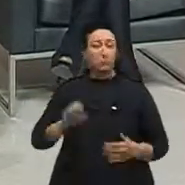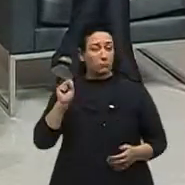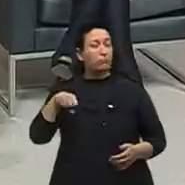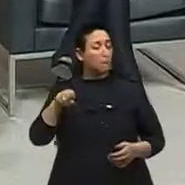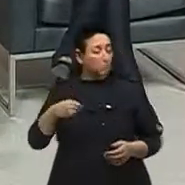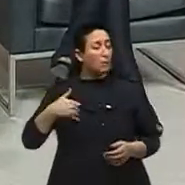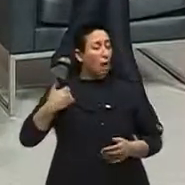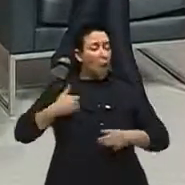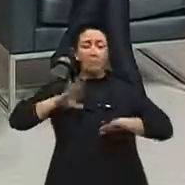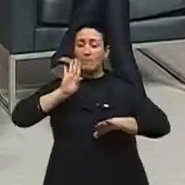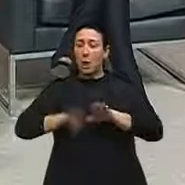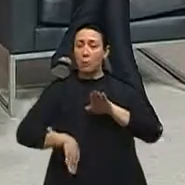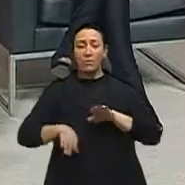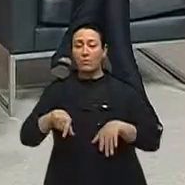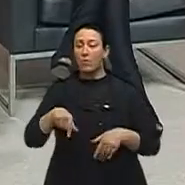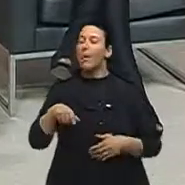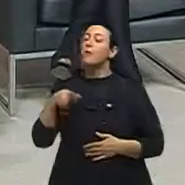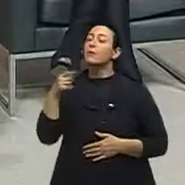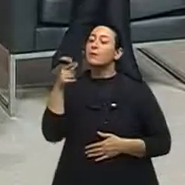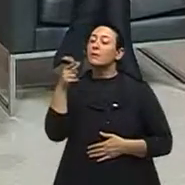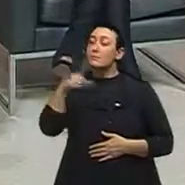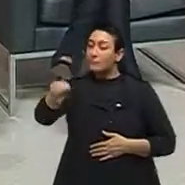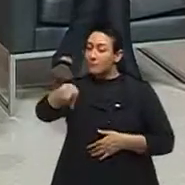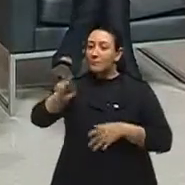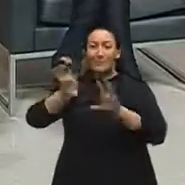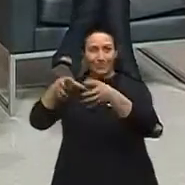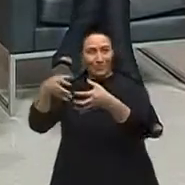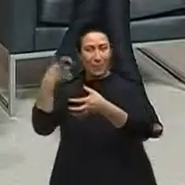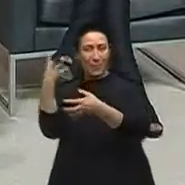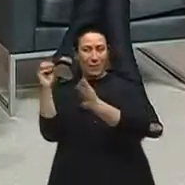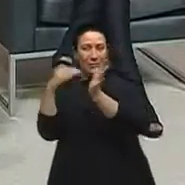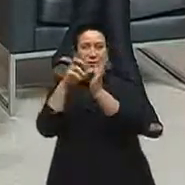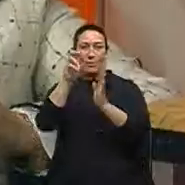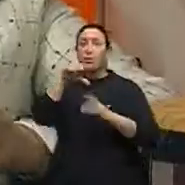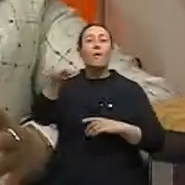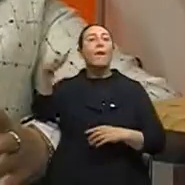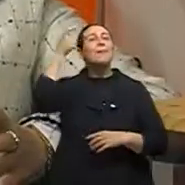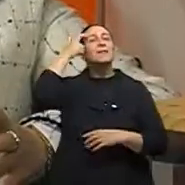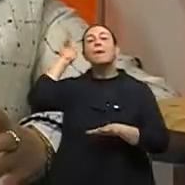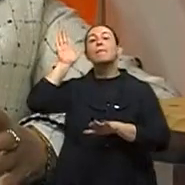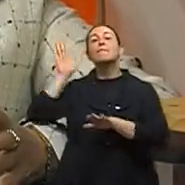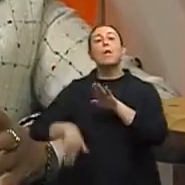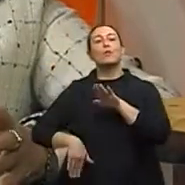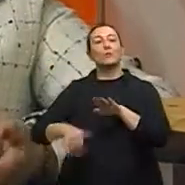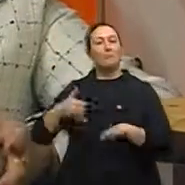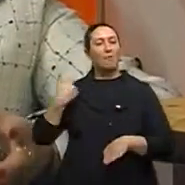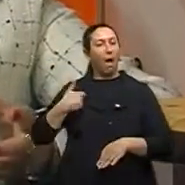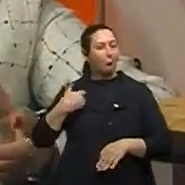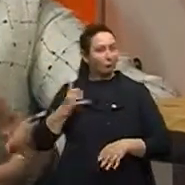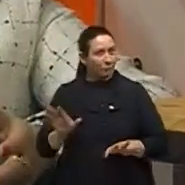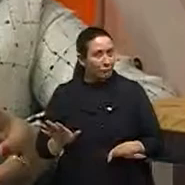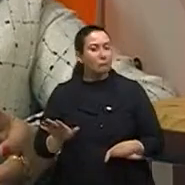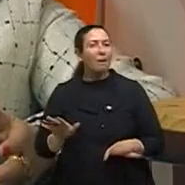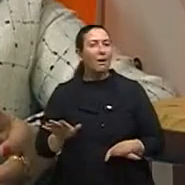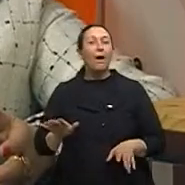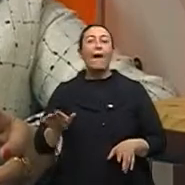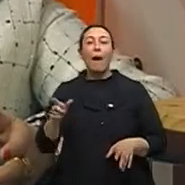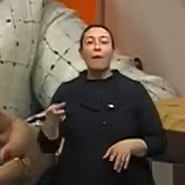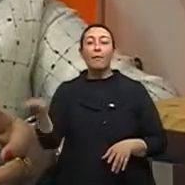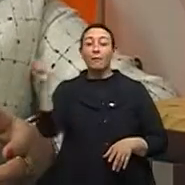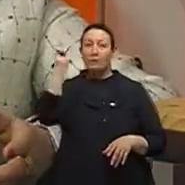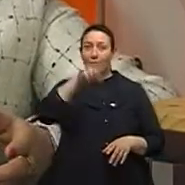dos 40 dos 40 aos 59 agora é tão interessante que a medida que o homem envelhece ele se dá ainda a menos